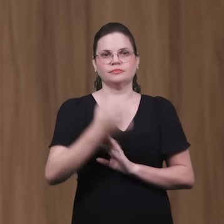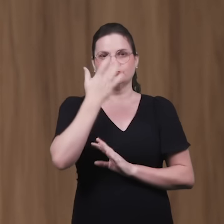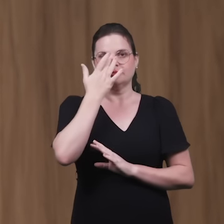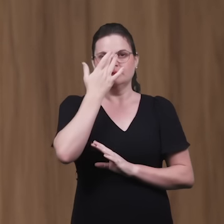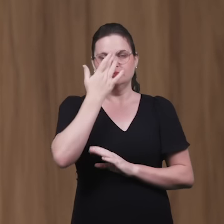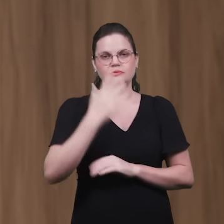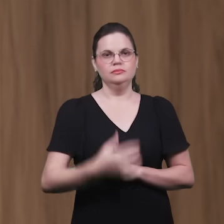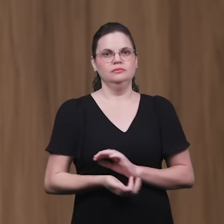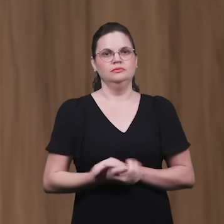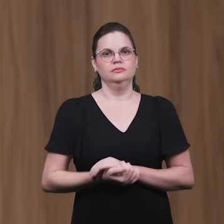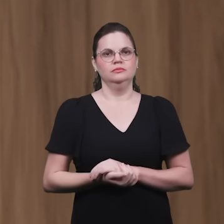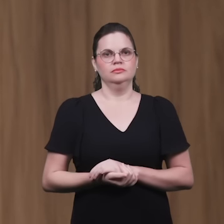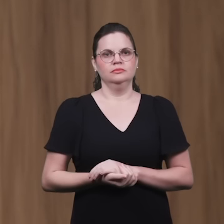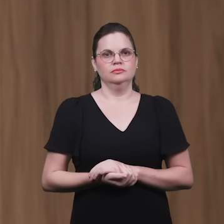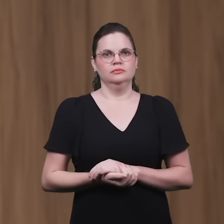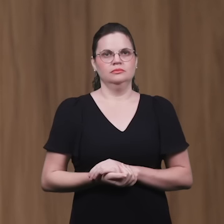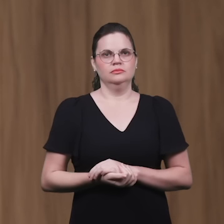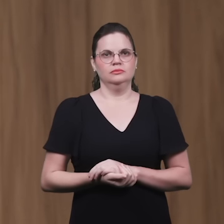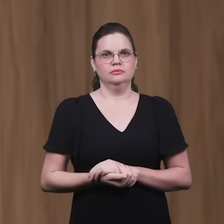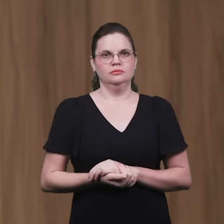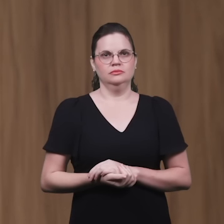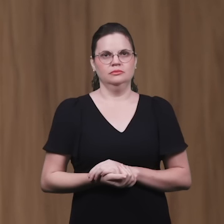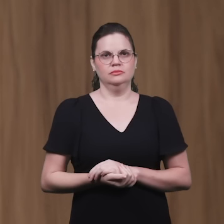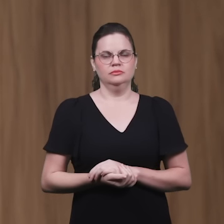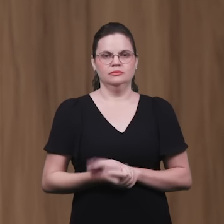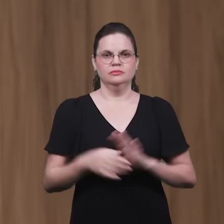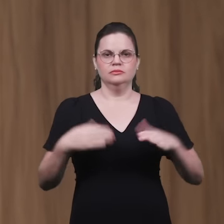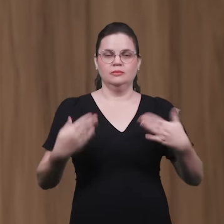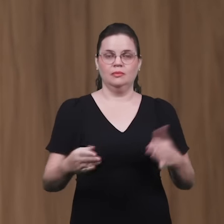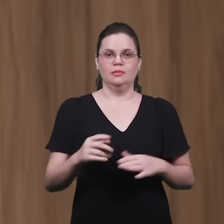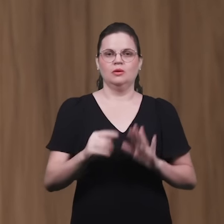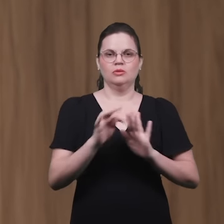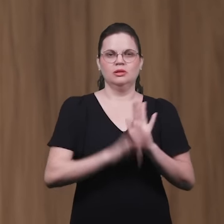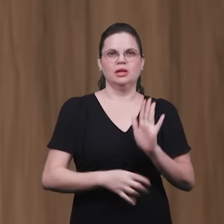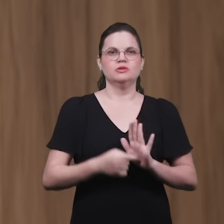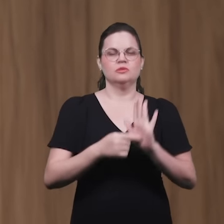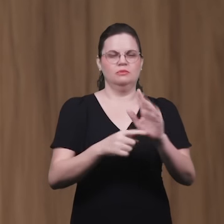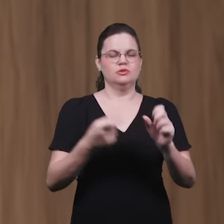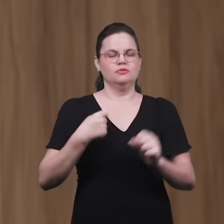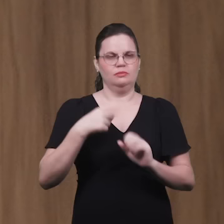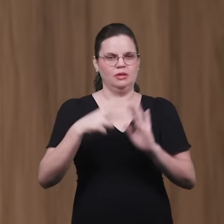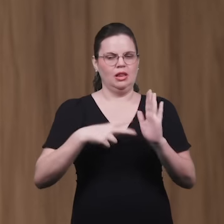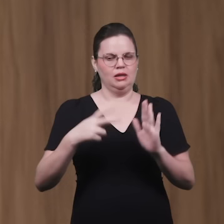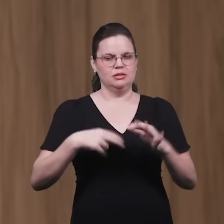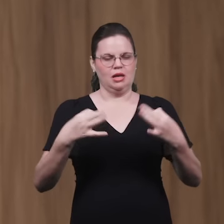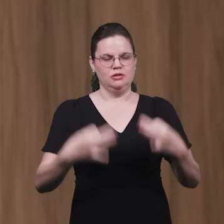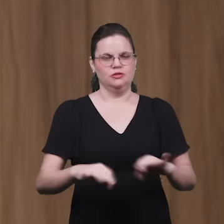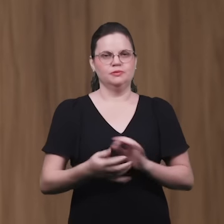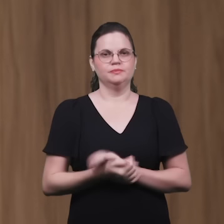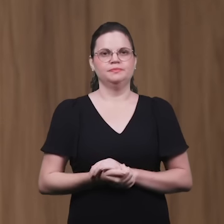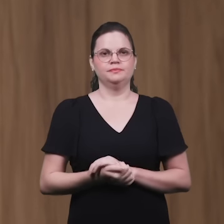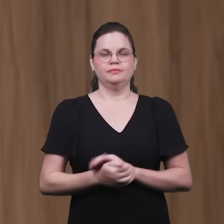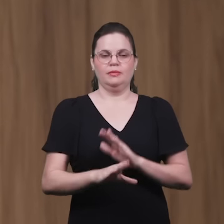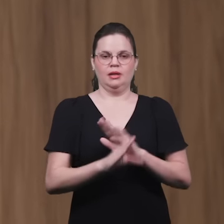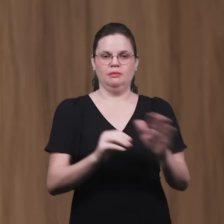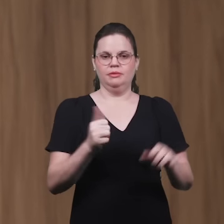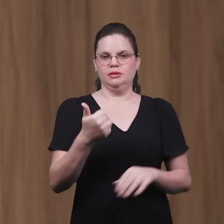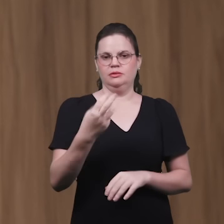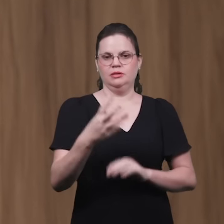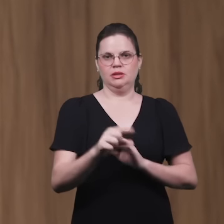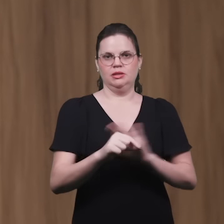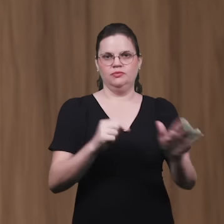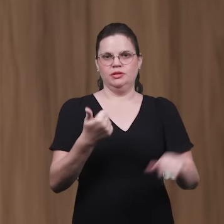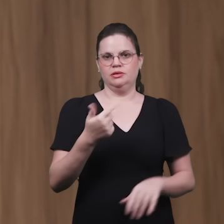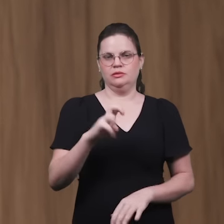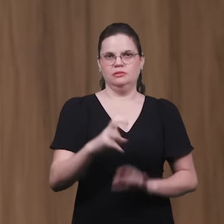né? Portanto, ofereçamos a Deus, vamos ver direitinho, né? Capítulo 13, versículo